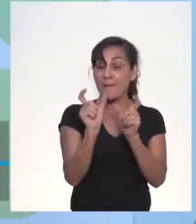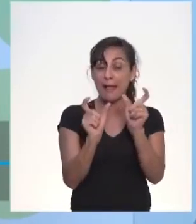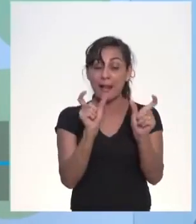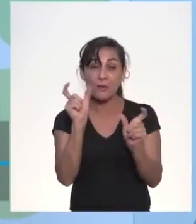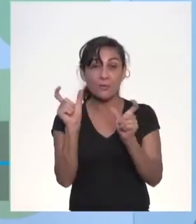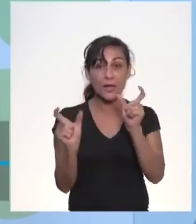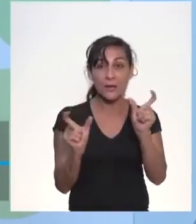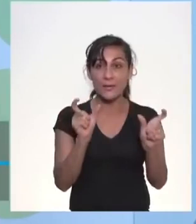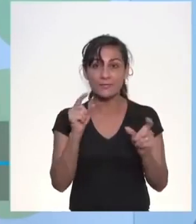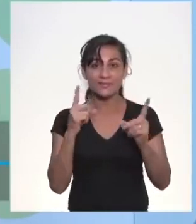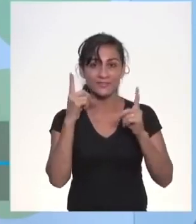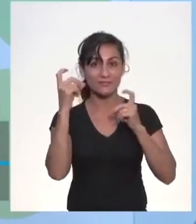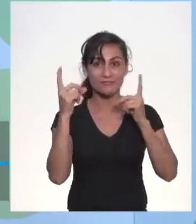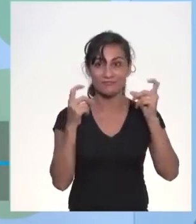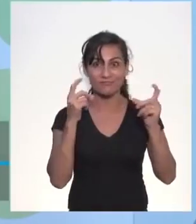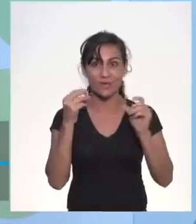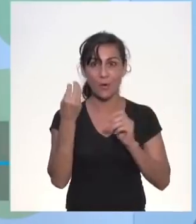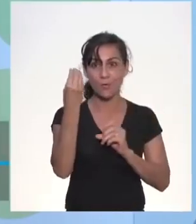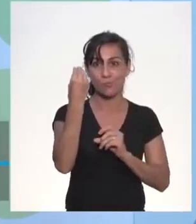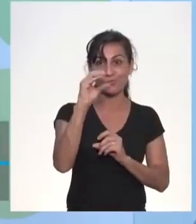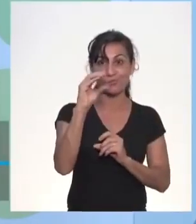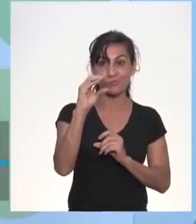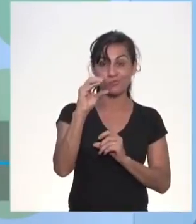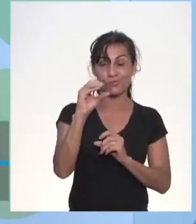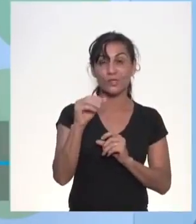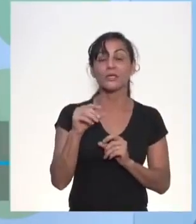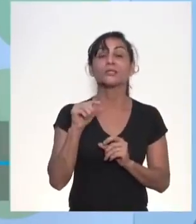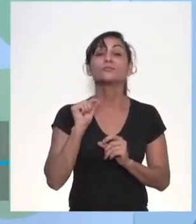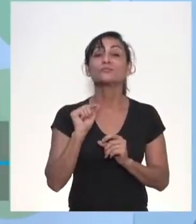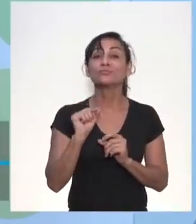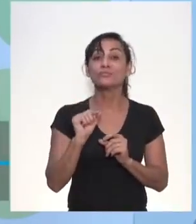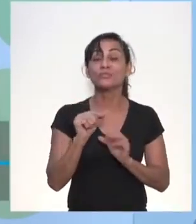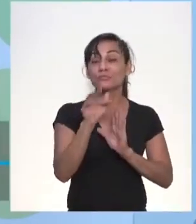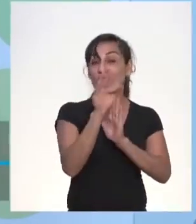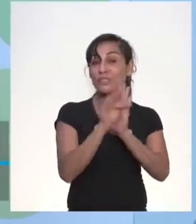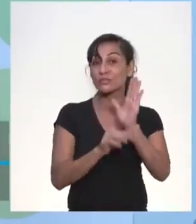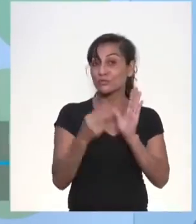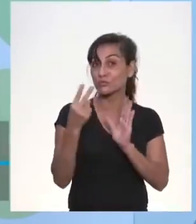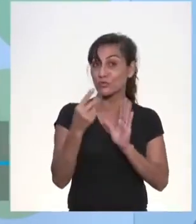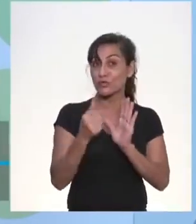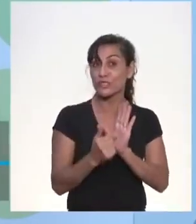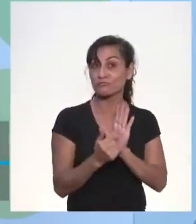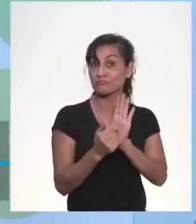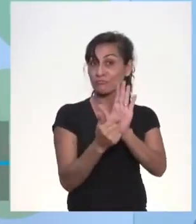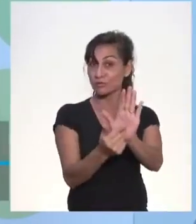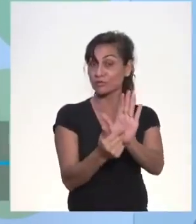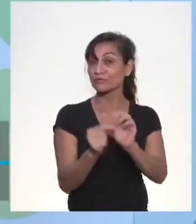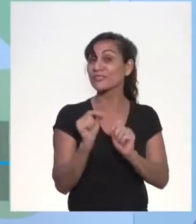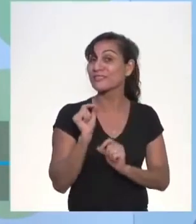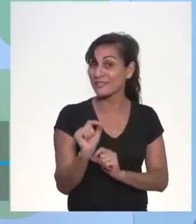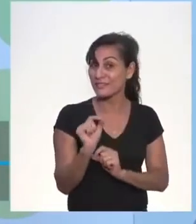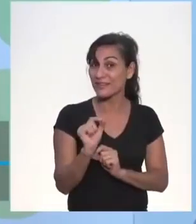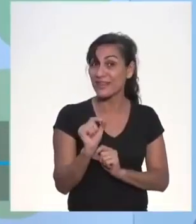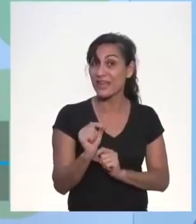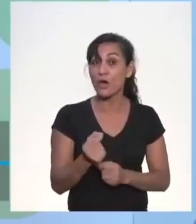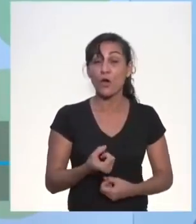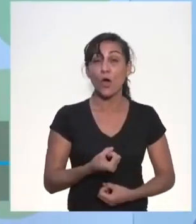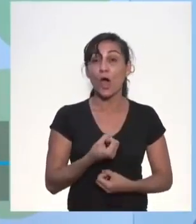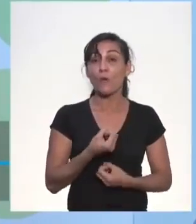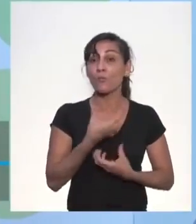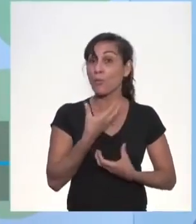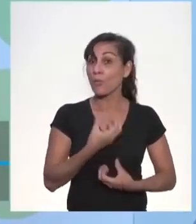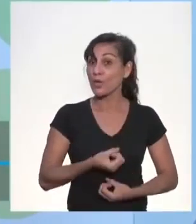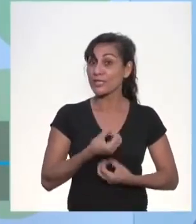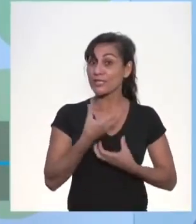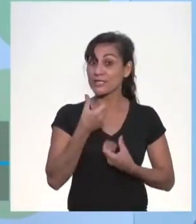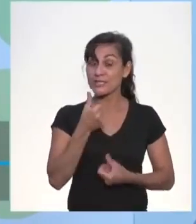trazer expressividade. Já no texto 2, a gente vê que é a apresentação simplesmente de uma poetisa, né, de uma autora. Então,